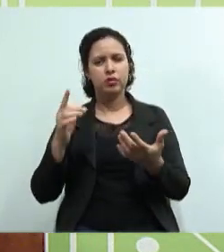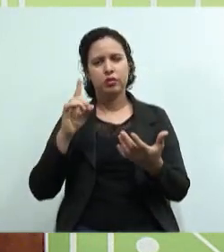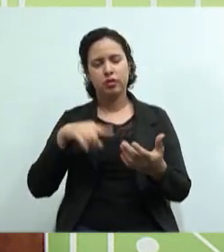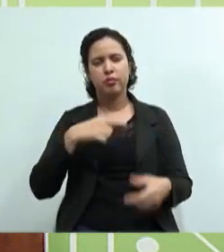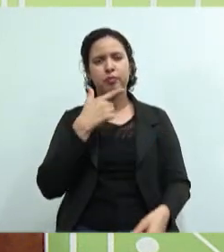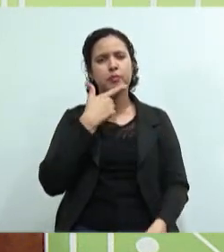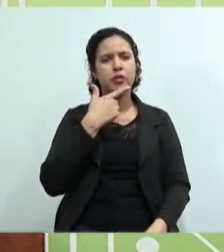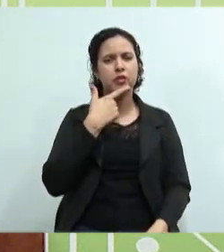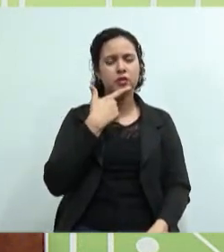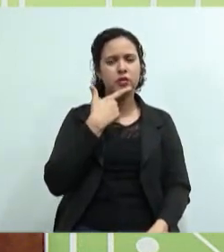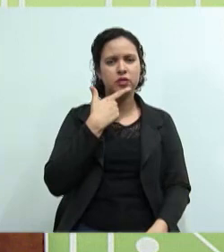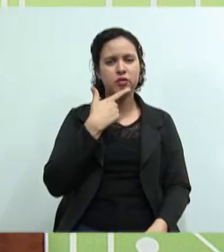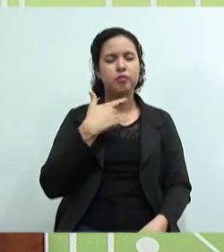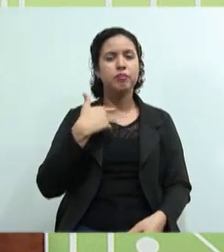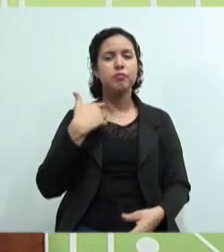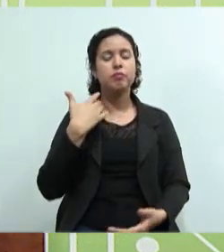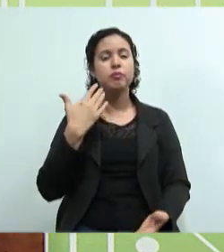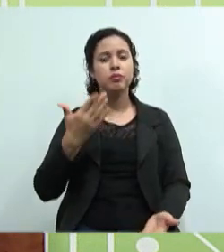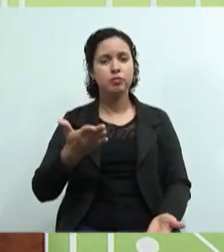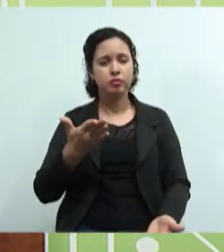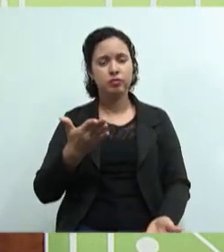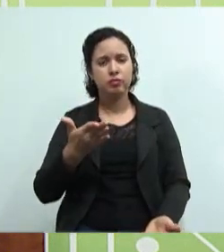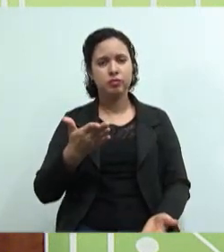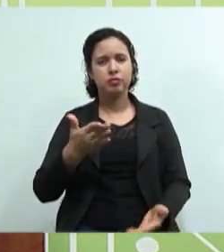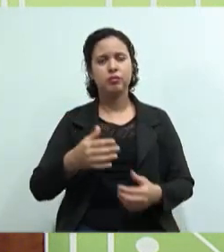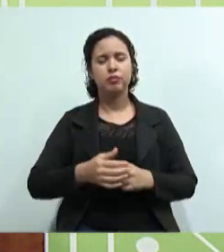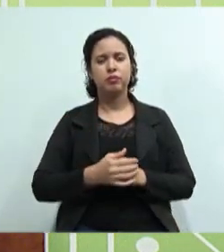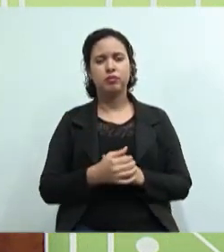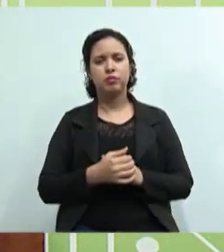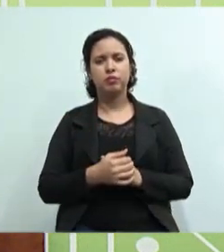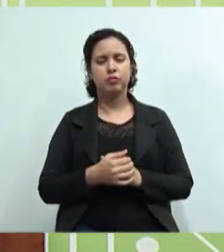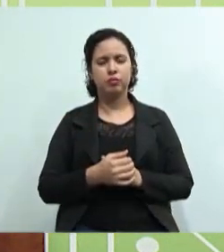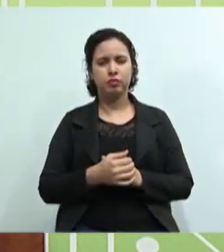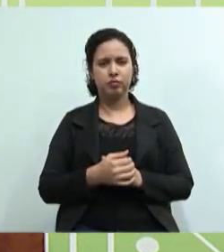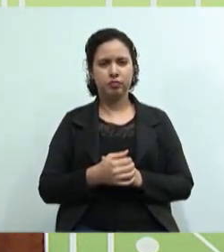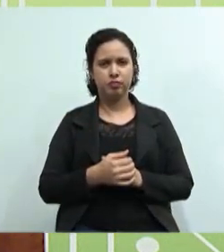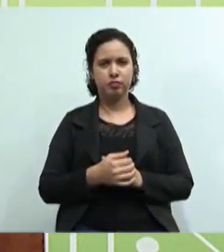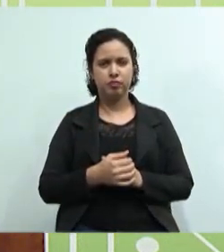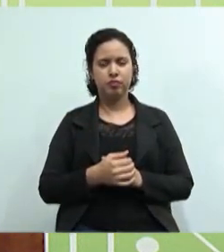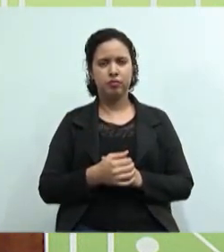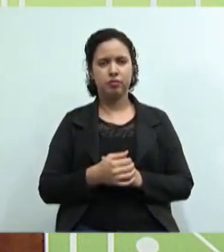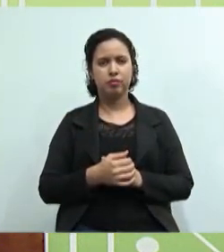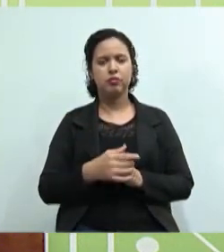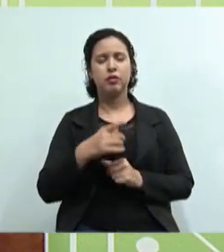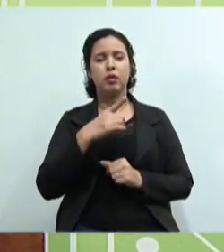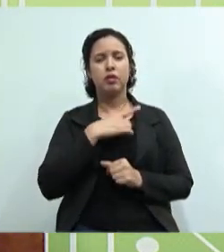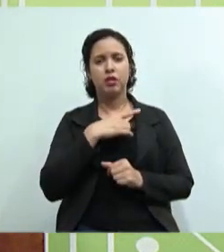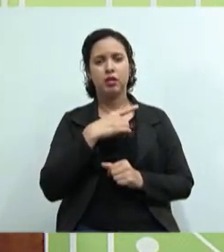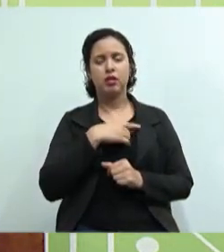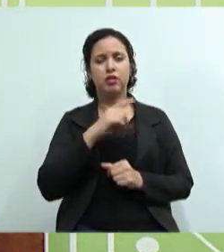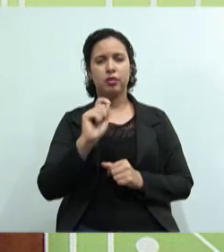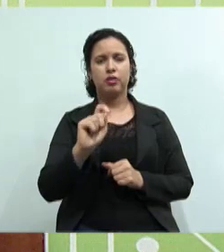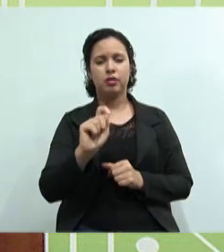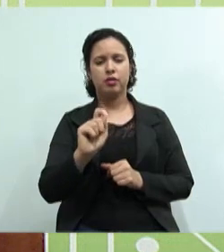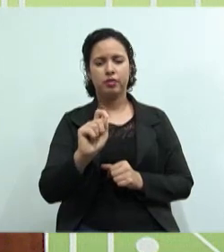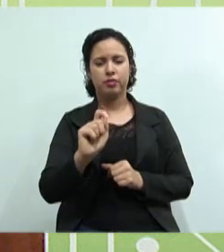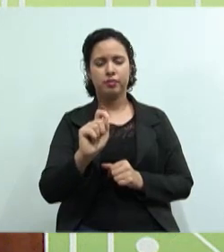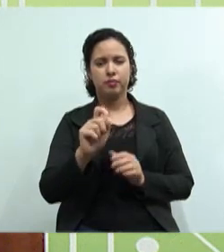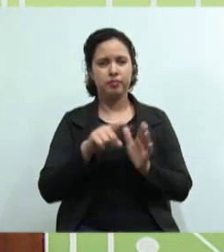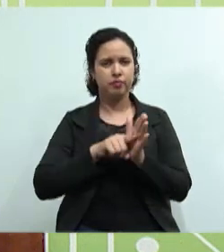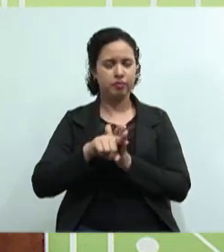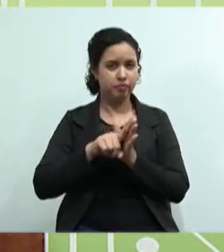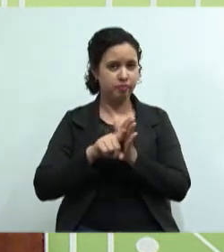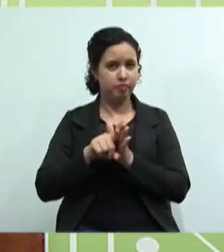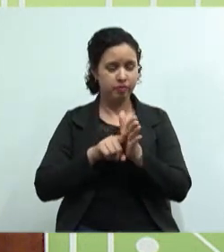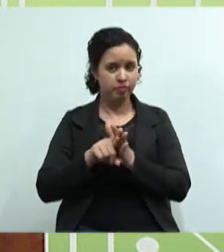faz esse mapeamento, mas além de fazer esse método baseado nos custos, vocês terão que analisar o